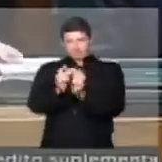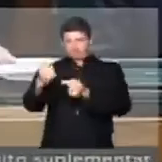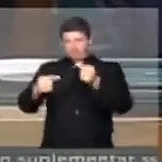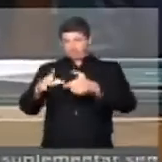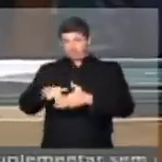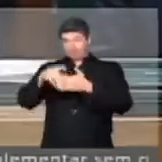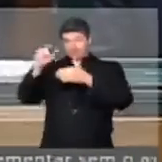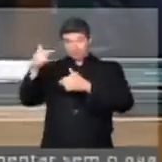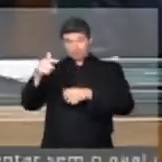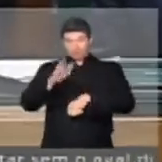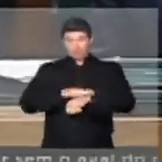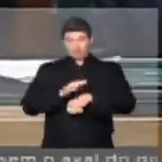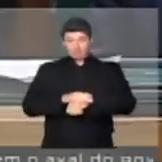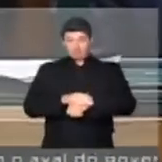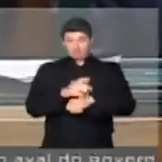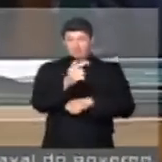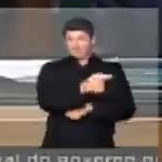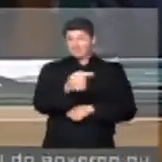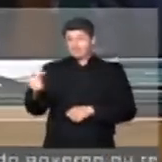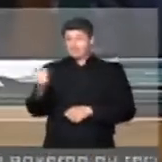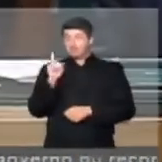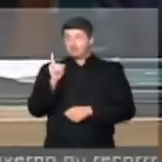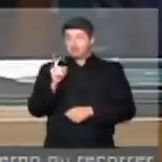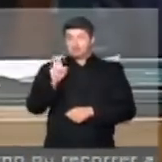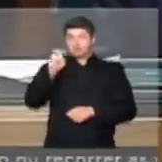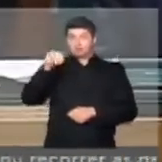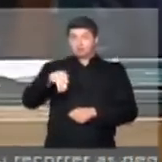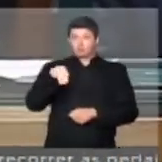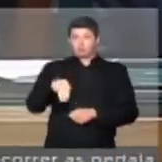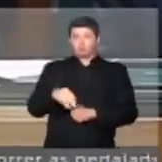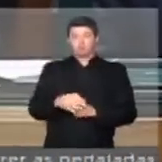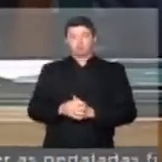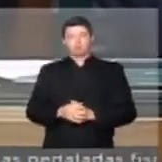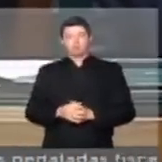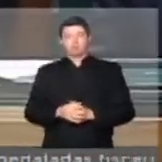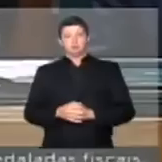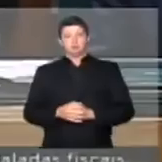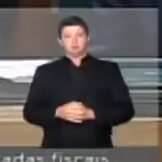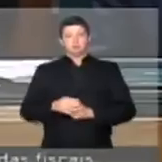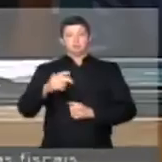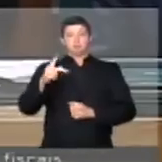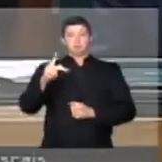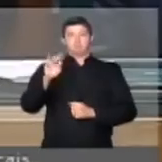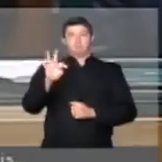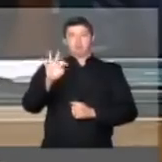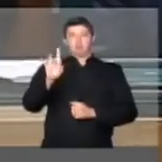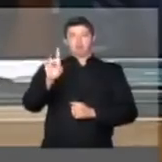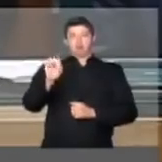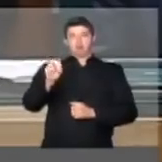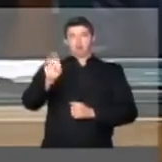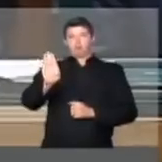Não tem liderança, tem um tempo de semana, de 5 minutos. É PT do B.